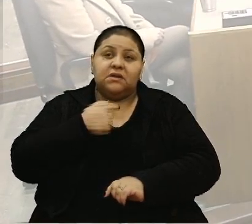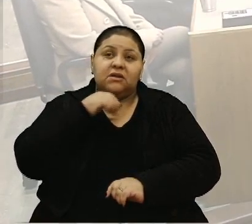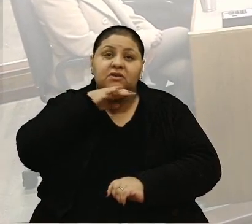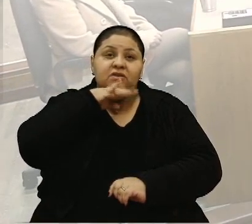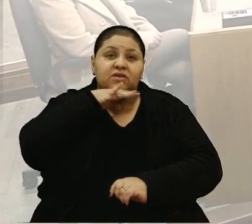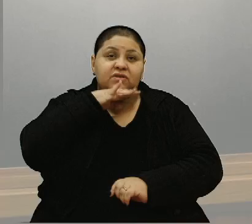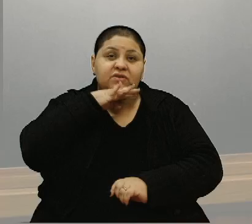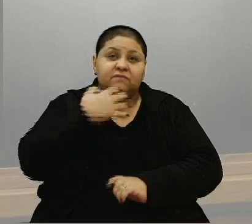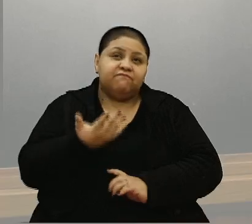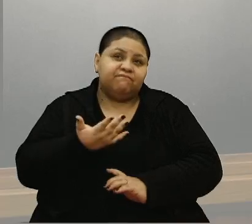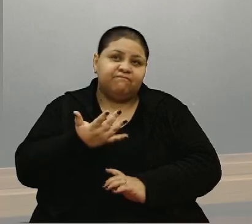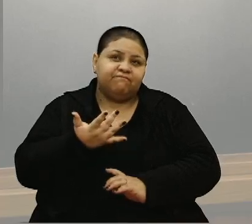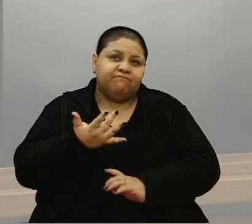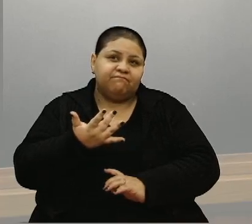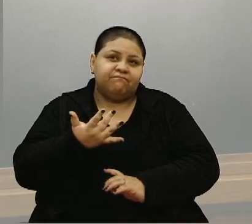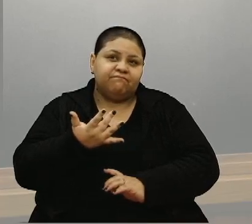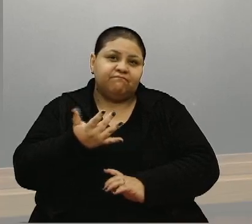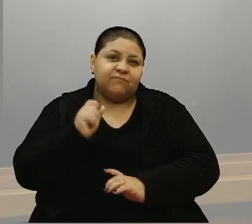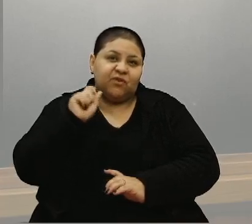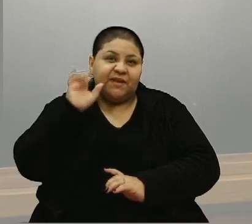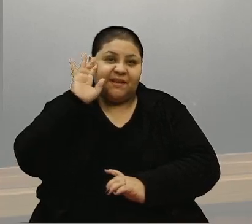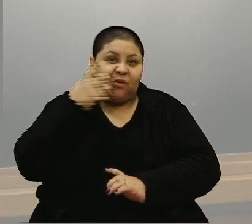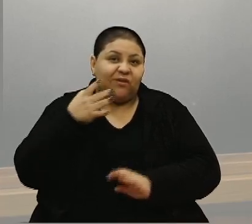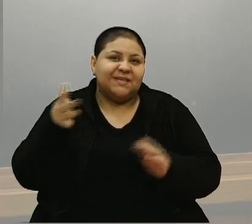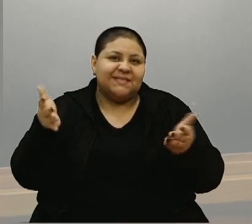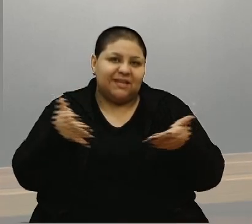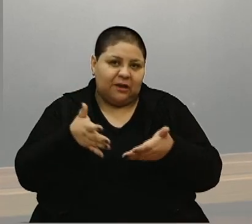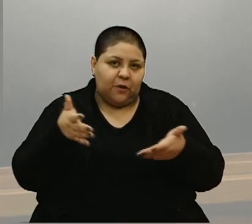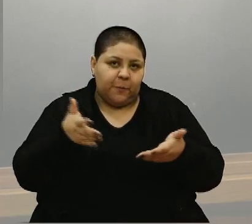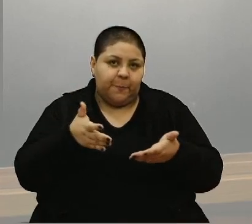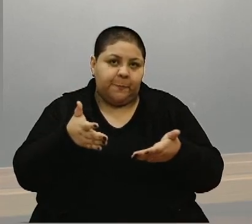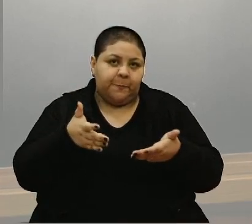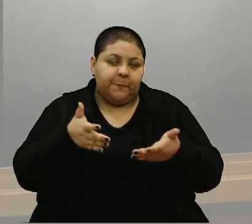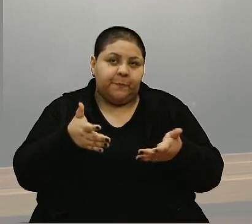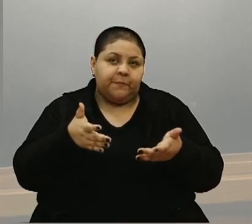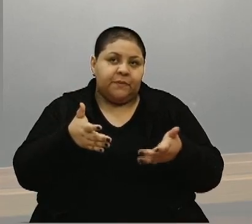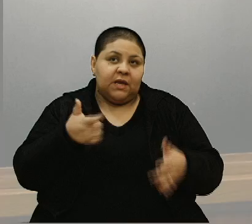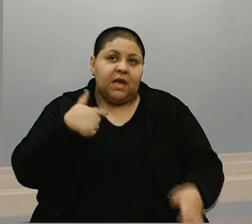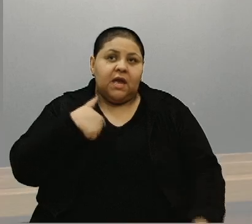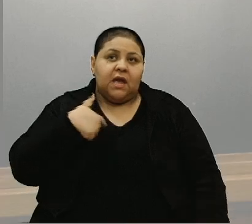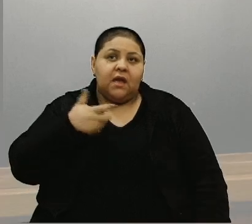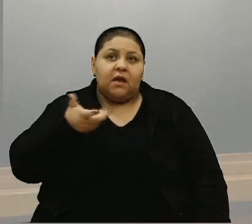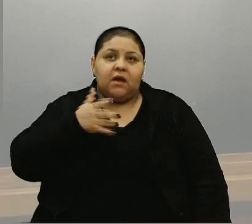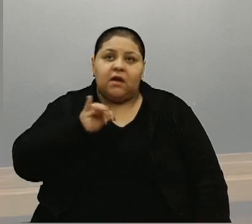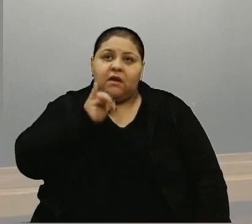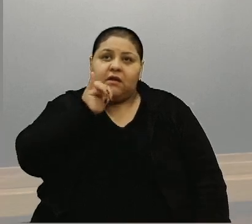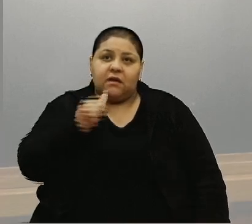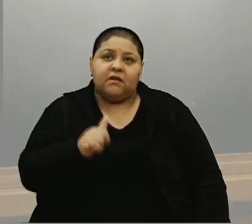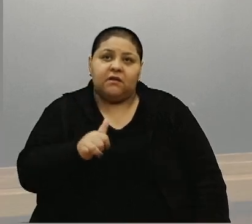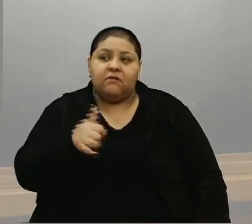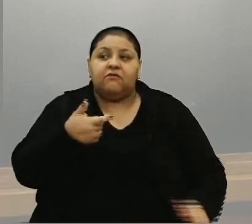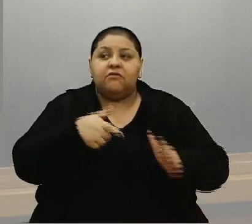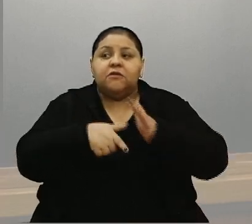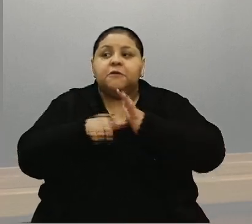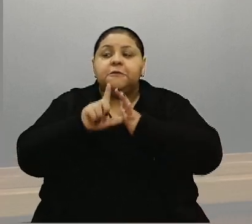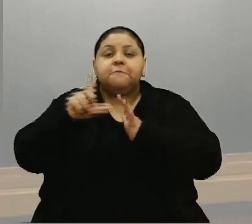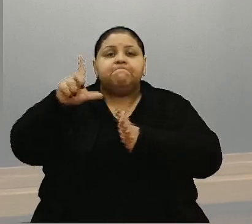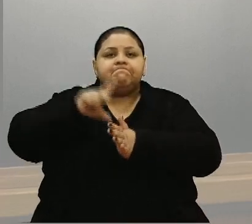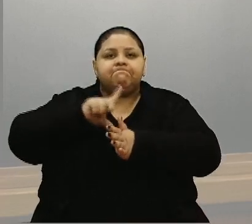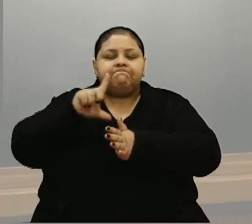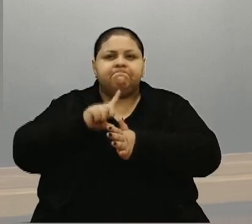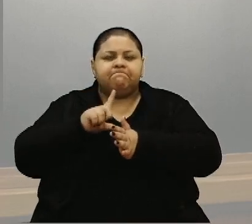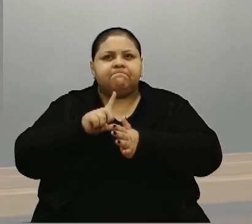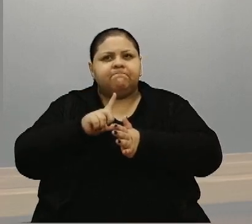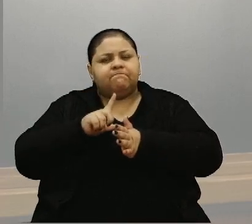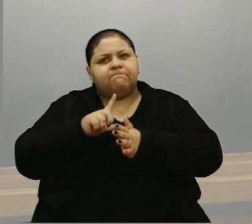essa situação que a gente se colocou aqui. E eu queria reforçar o que foi falado aqui antes. Nós temos que